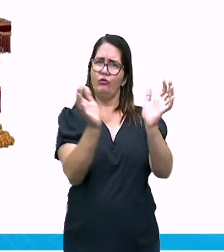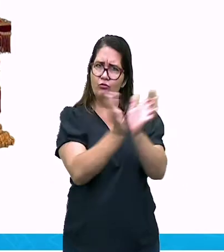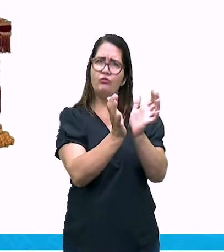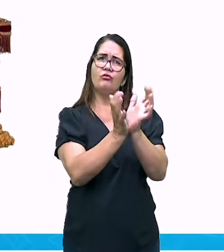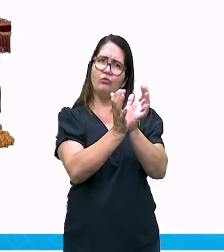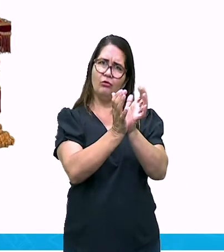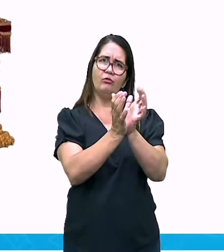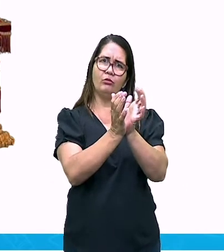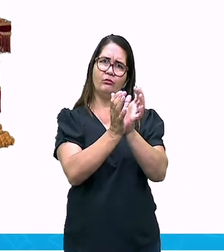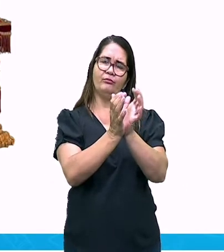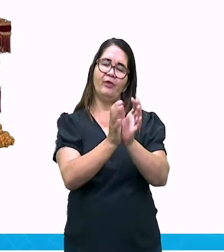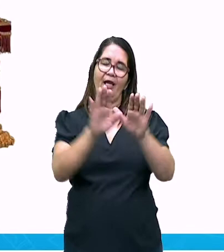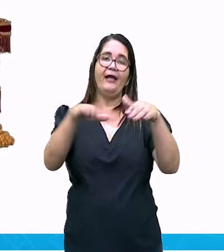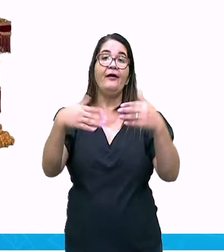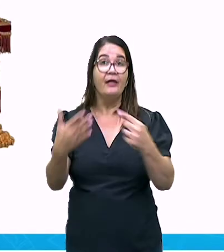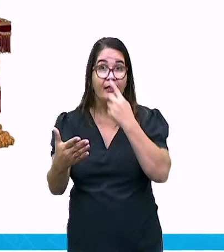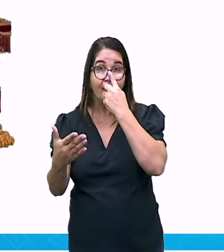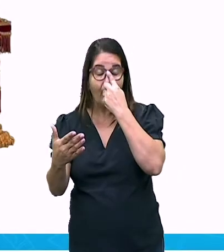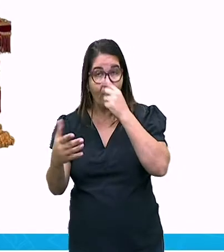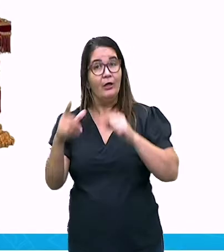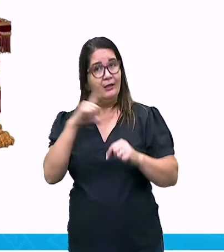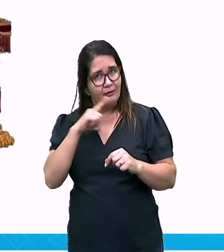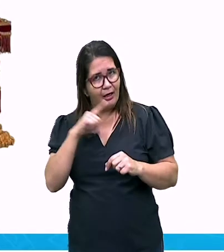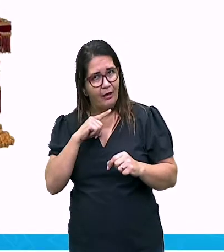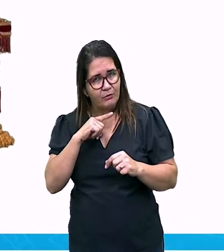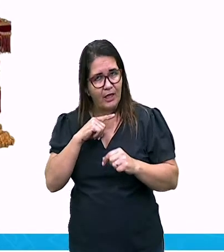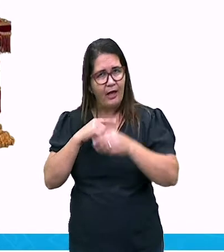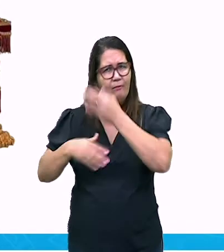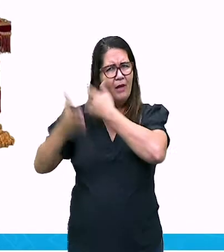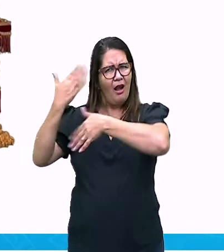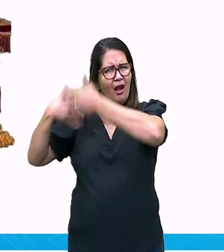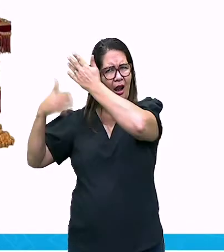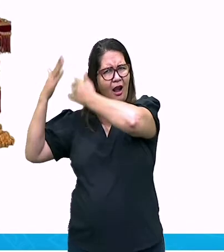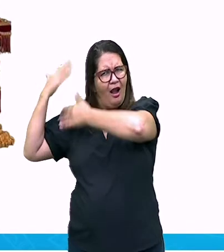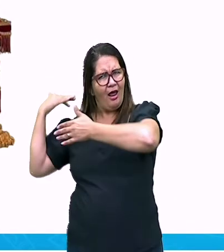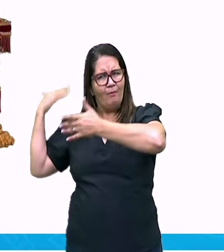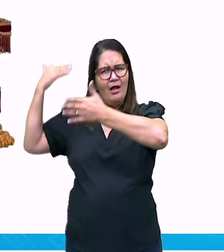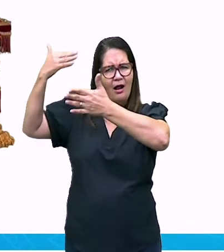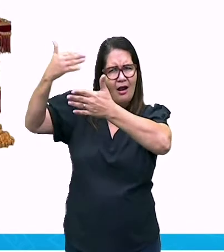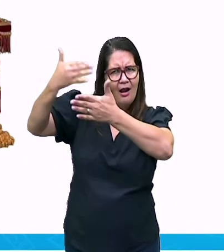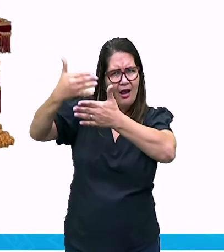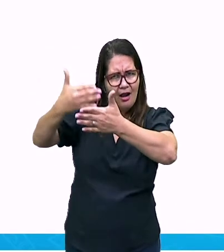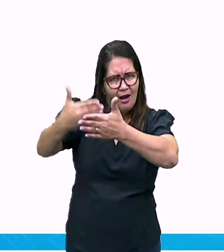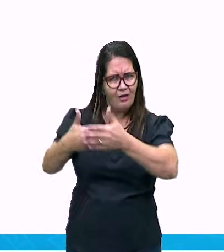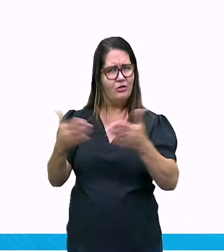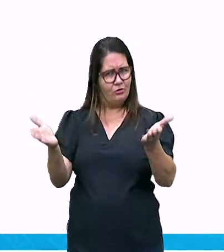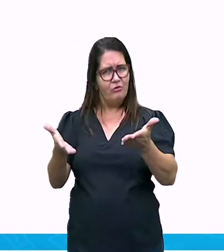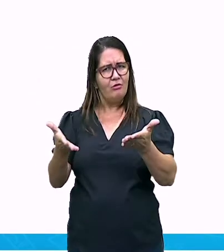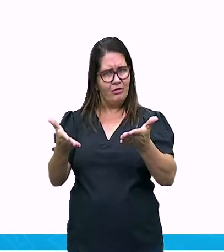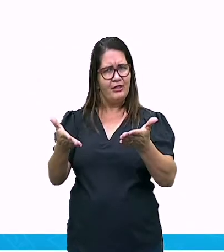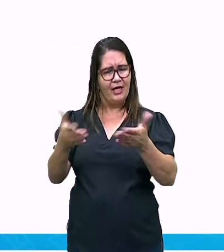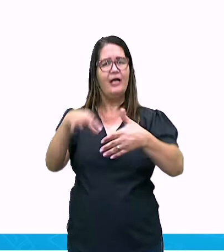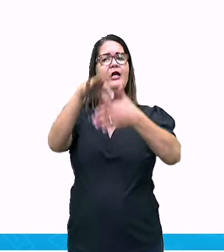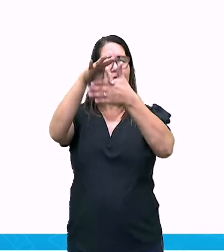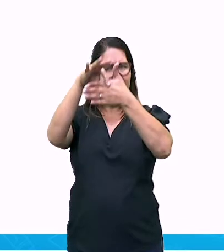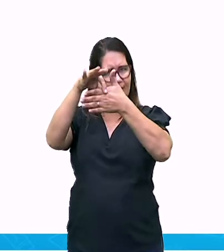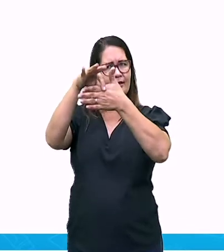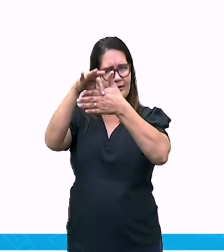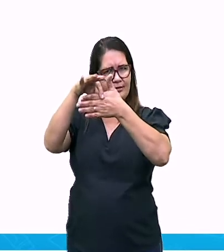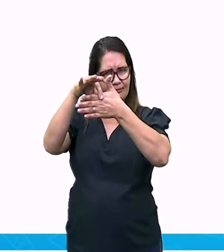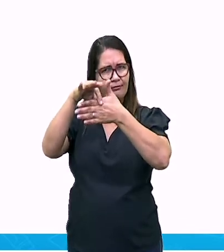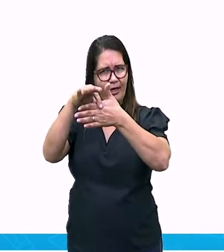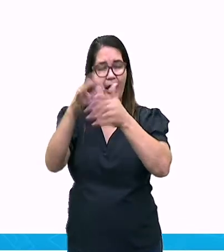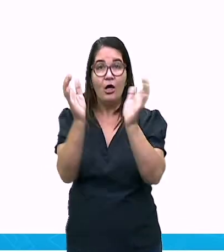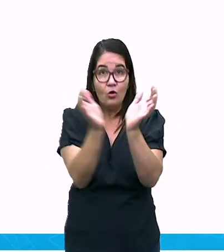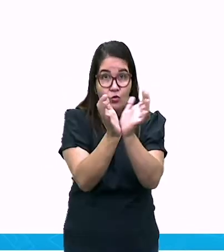toda essa necessidade, nós temos então o surgimento de líderes, de chefes. Antes